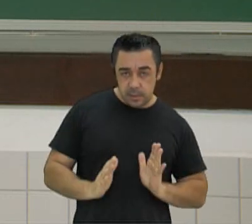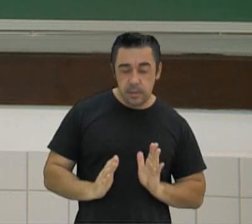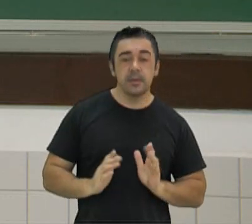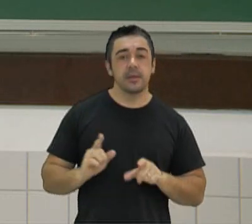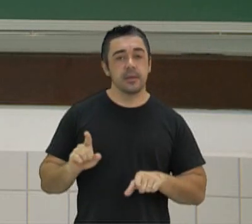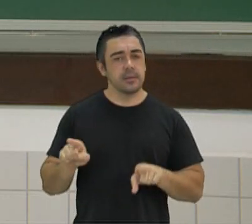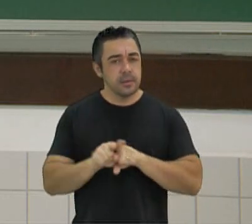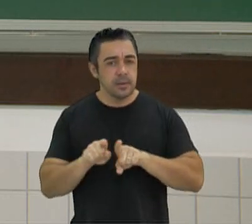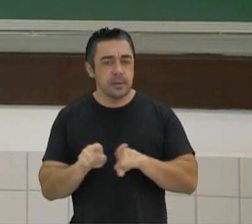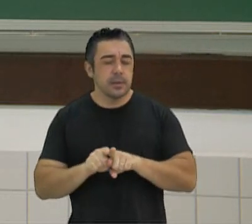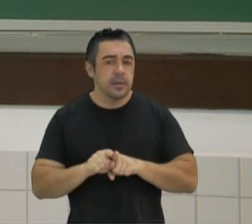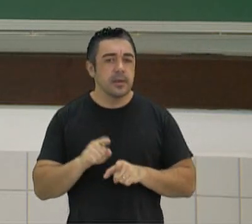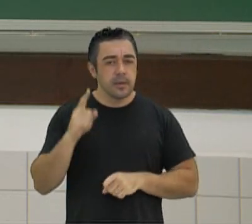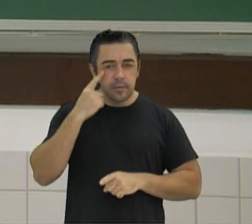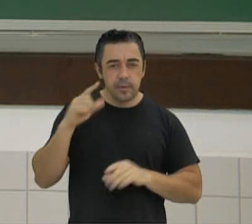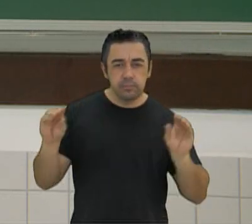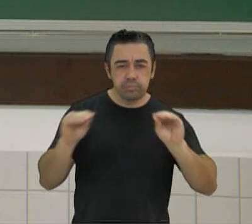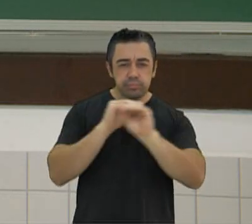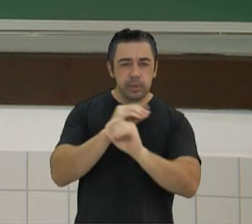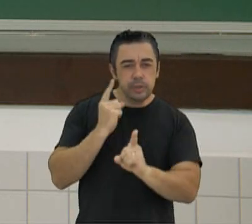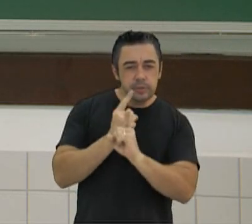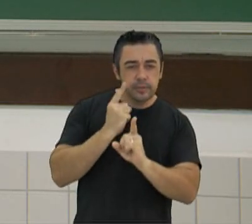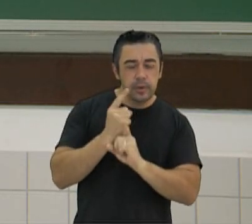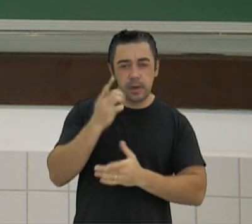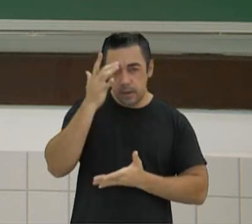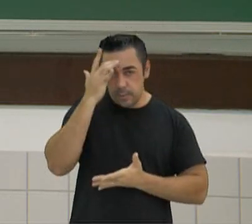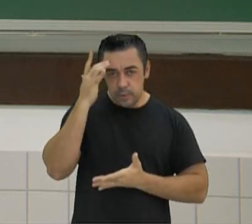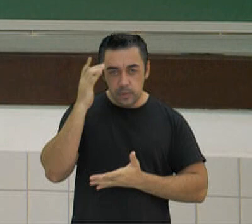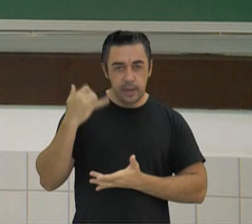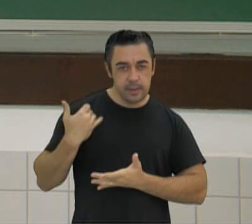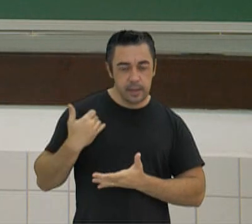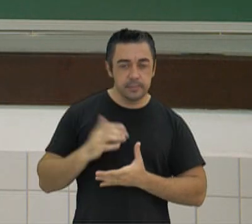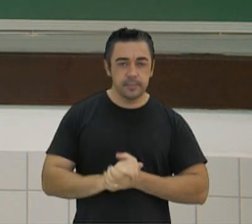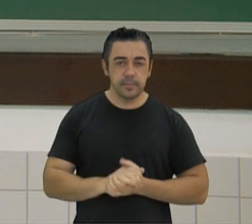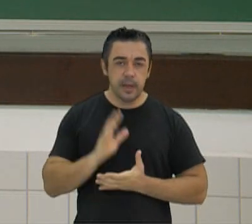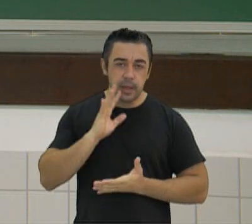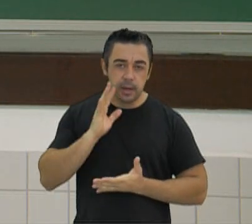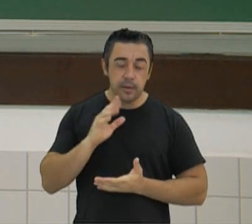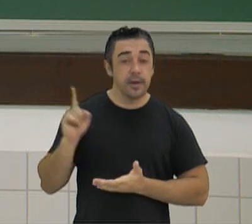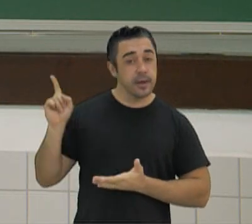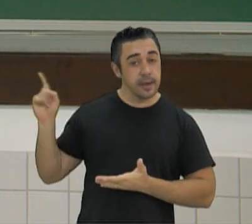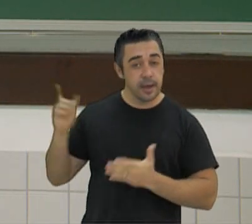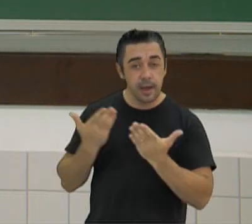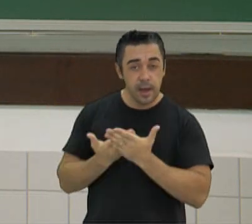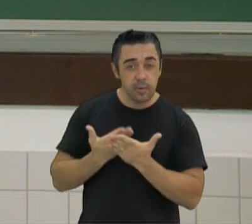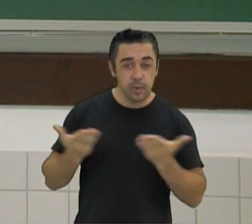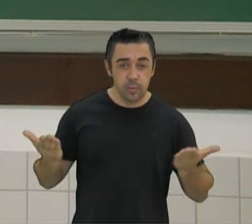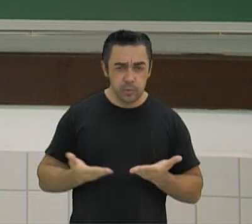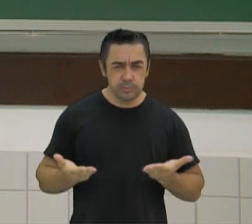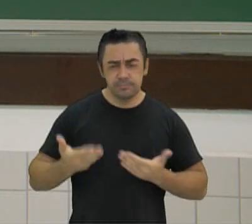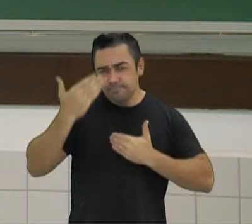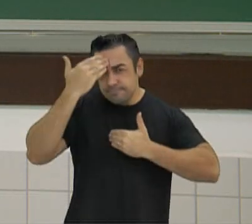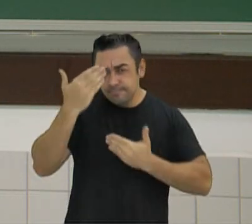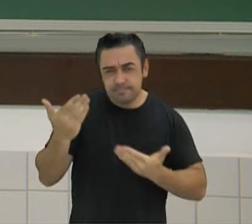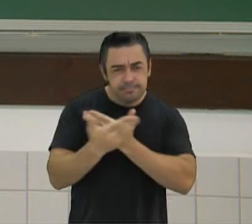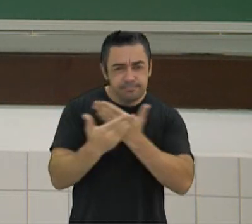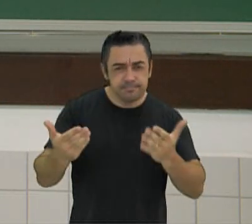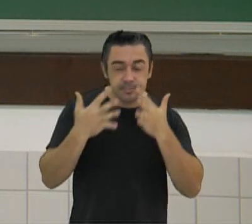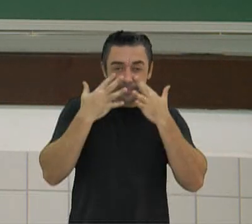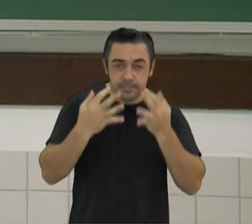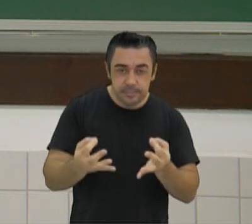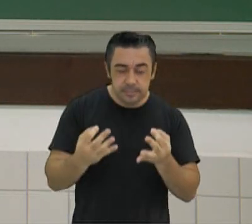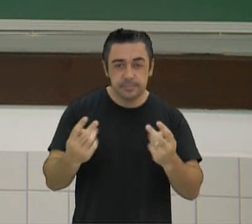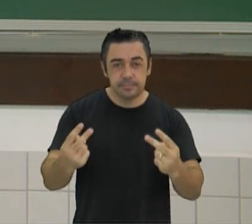montar uma expressão que permitisse adivinhar a idade das pessoas. Legal? Então foi essa a nossa aula de hoje. Muito obrigada pela atenção